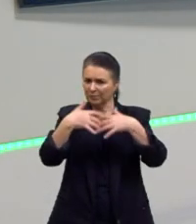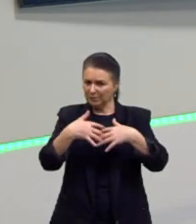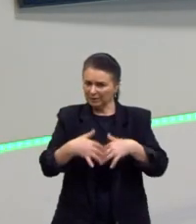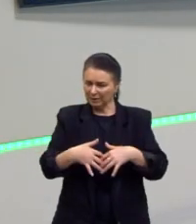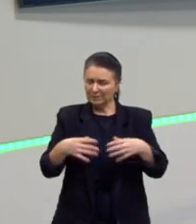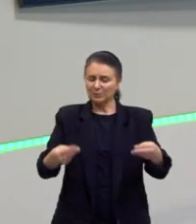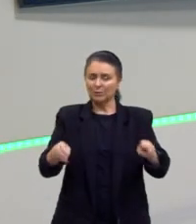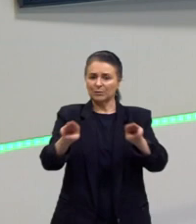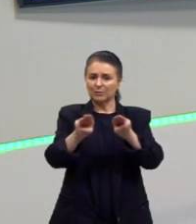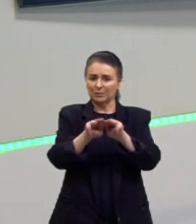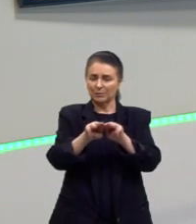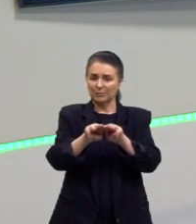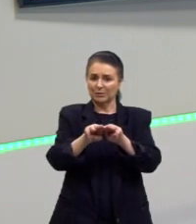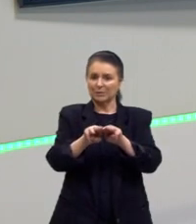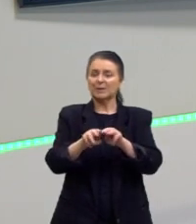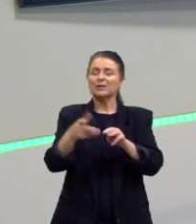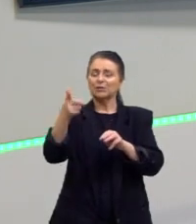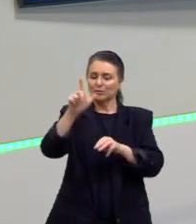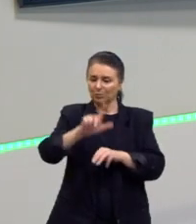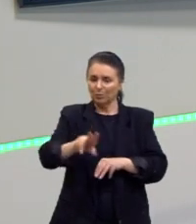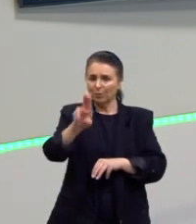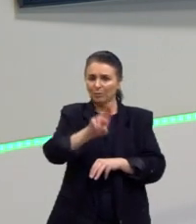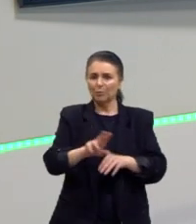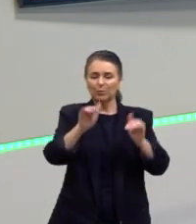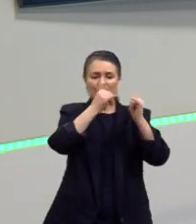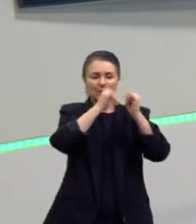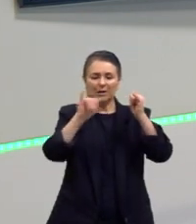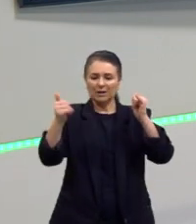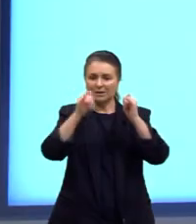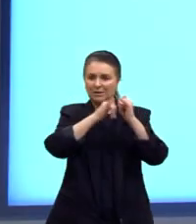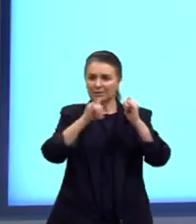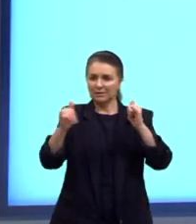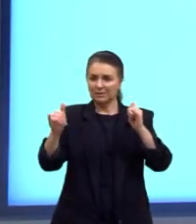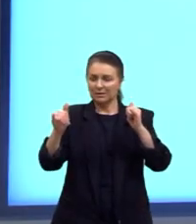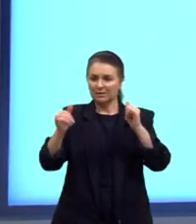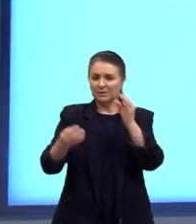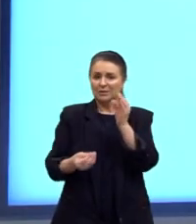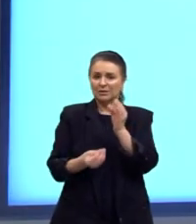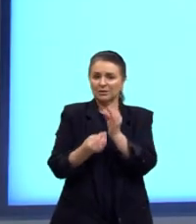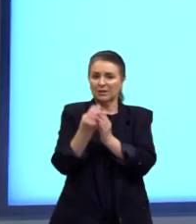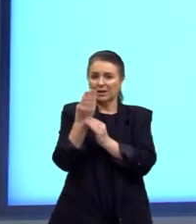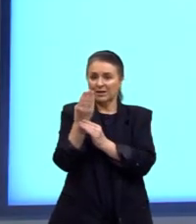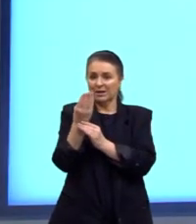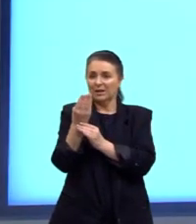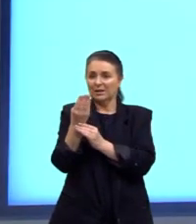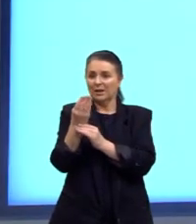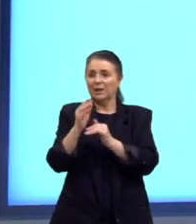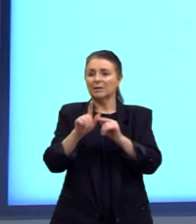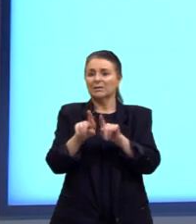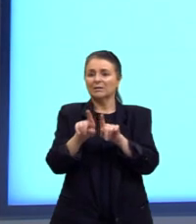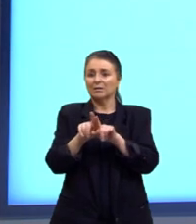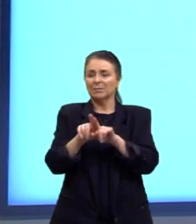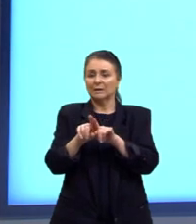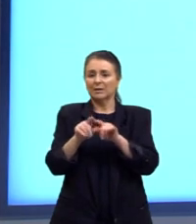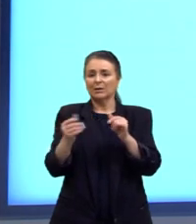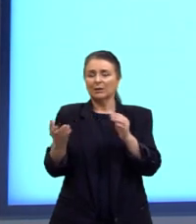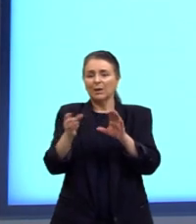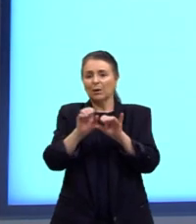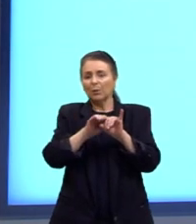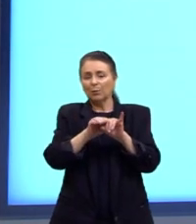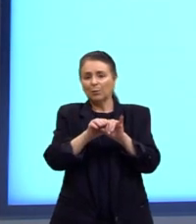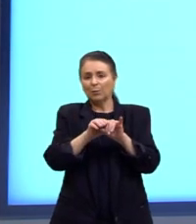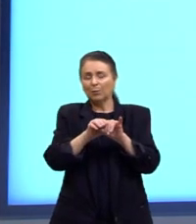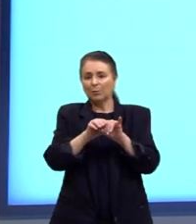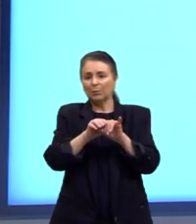volta para a eletricidade, né? Que é onde, então, gera o eletromagnetismo. A gente tem uma carga aqui, certo?